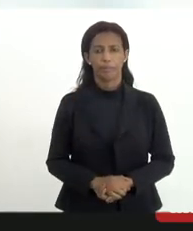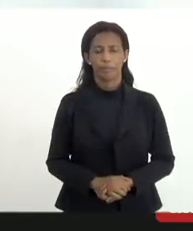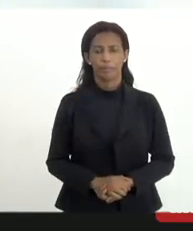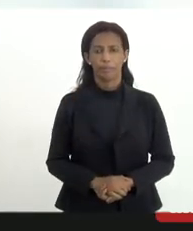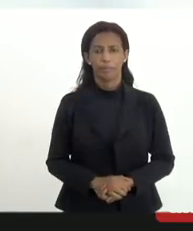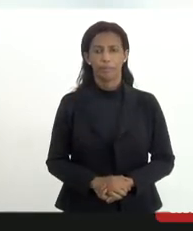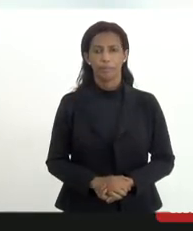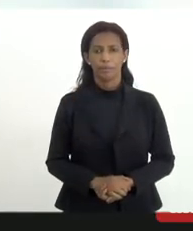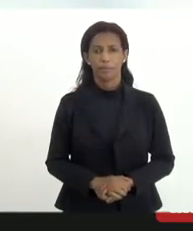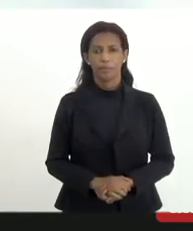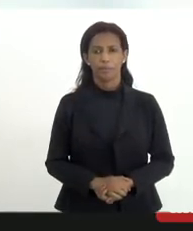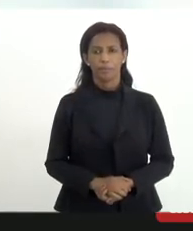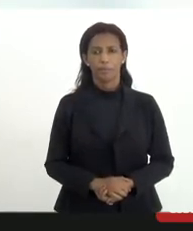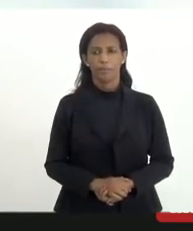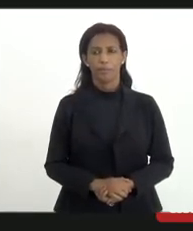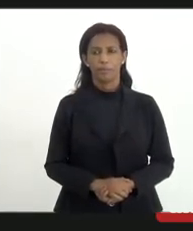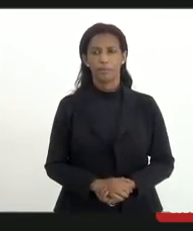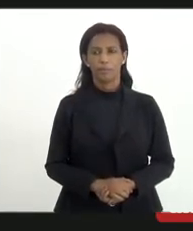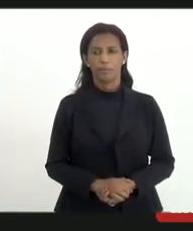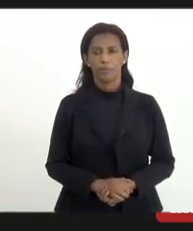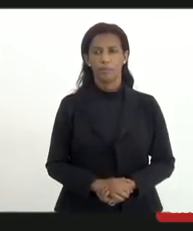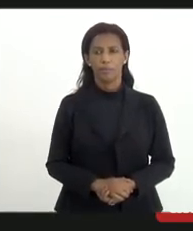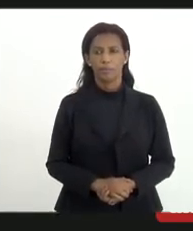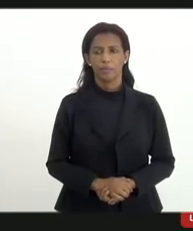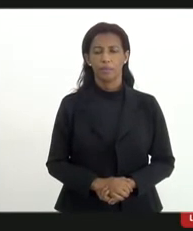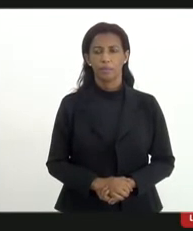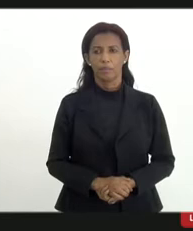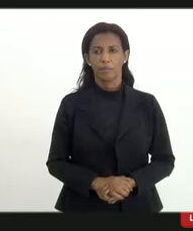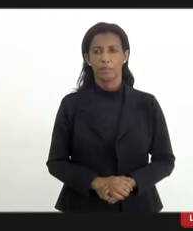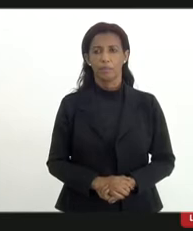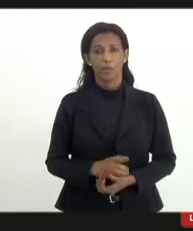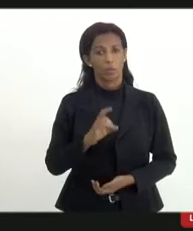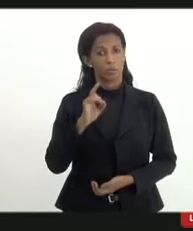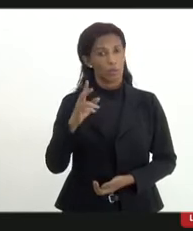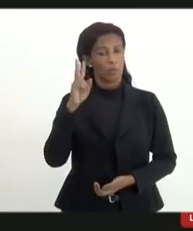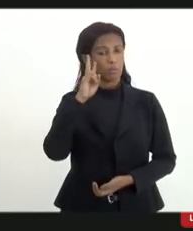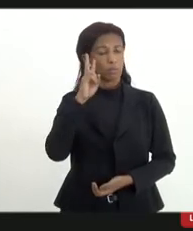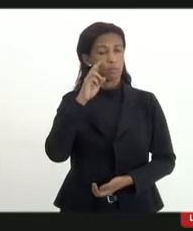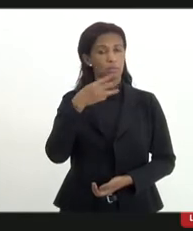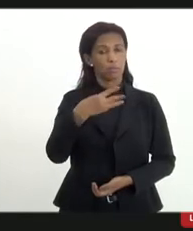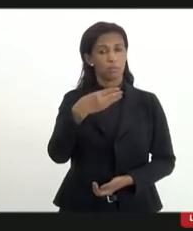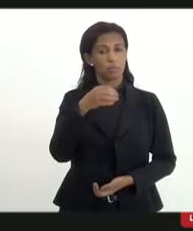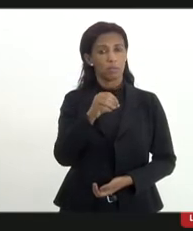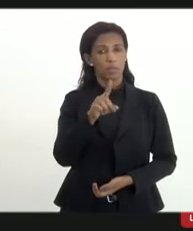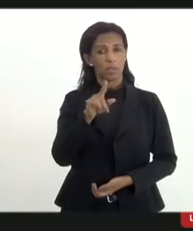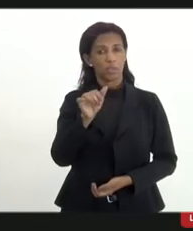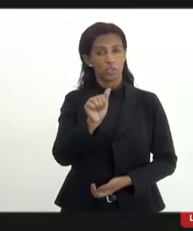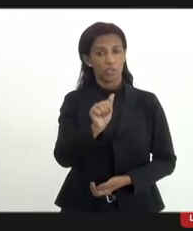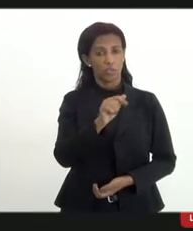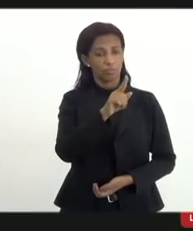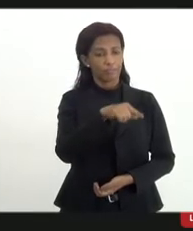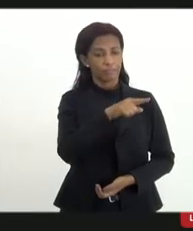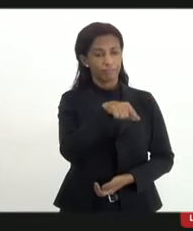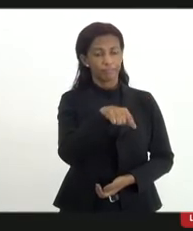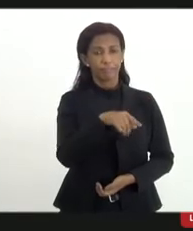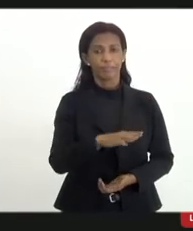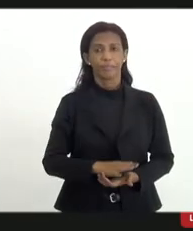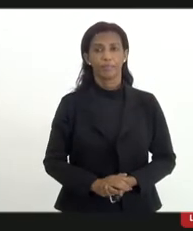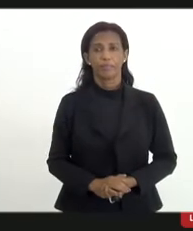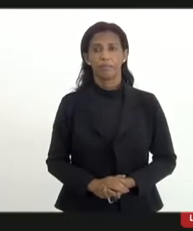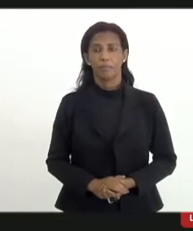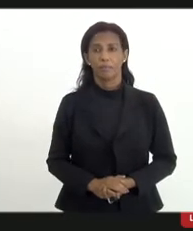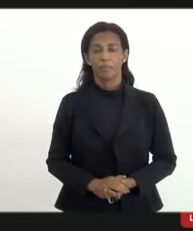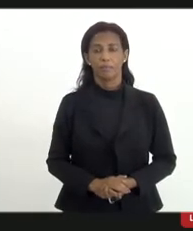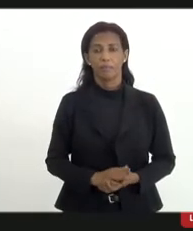Queria só ilustrar que esses 30 dias de suspensão,